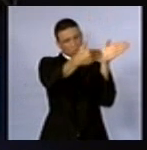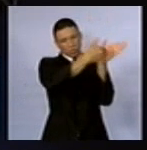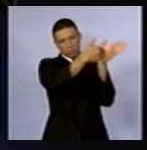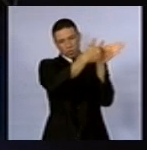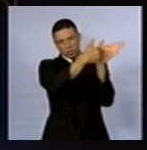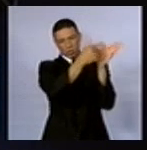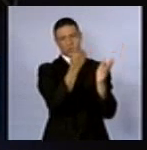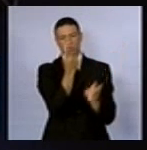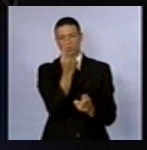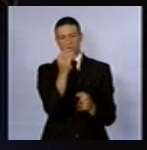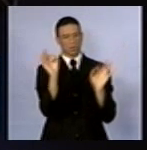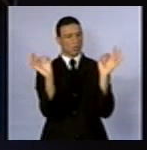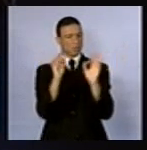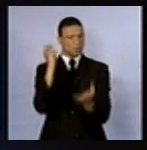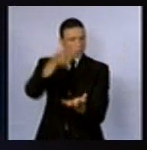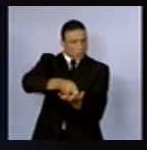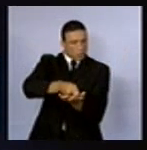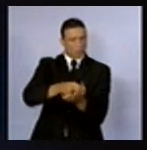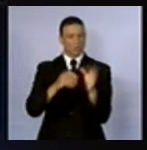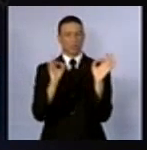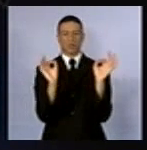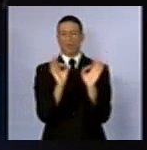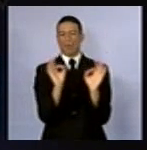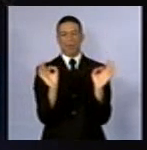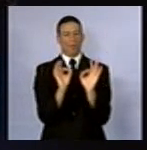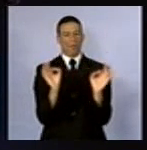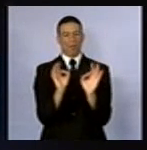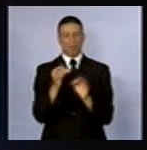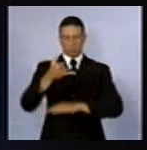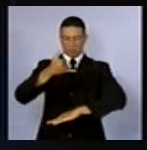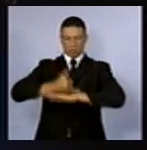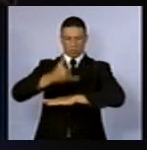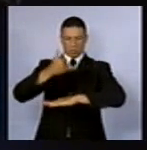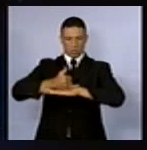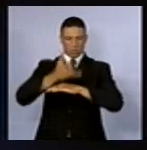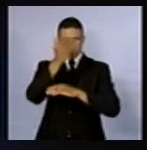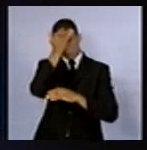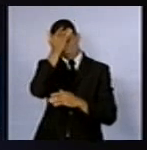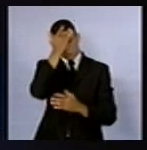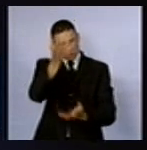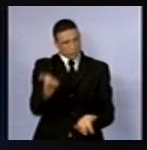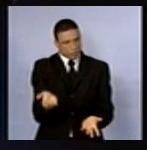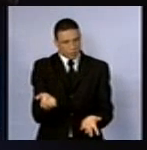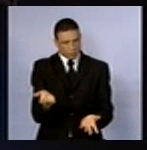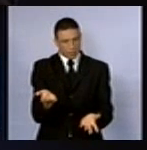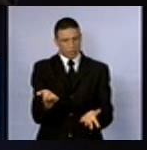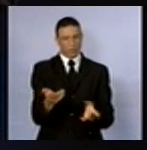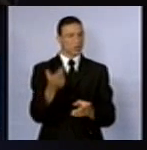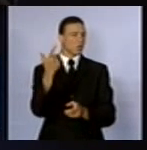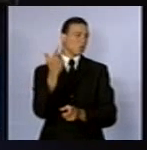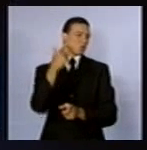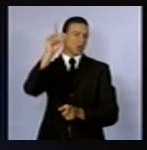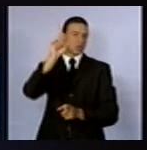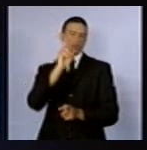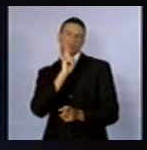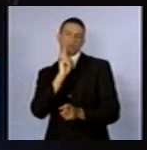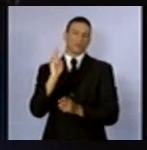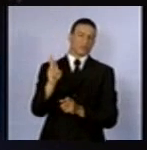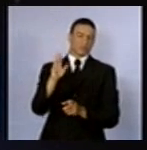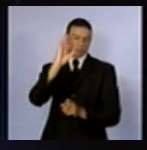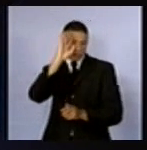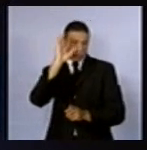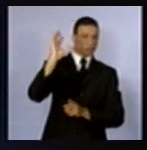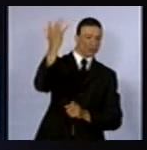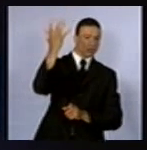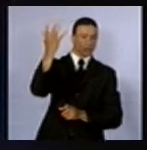sem custo nenhum que que a plaquinha não se aproxima Enquanto Tiver neado e assim tem diversas outras soluções pode haver